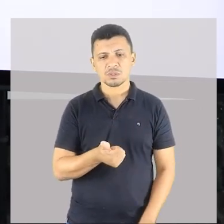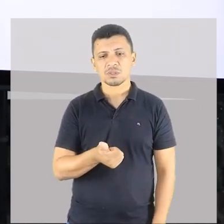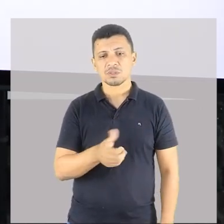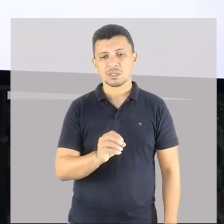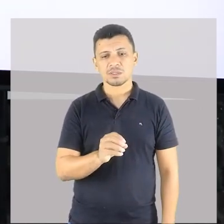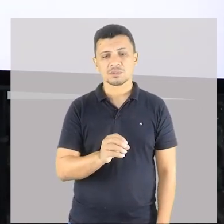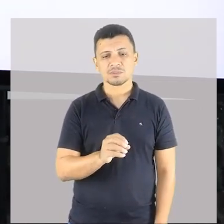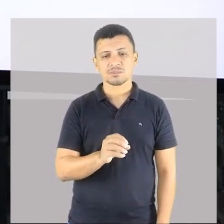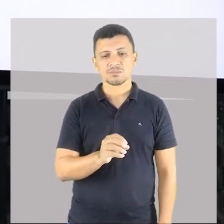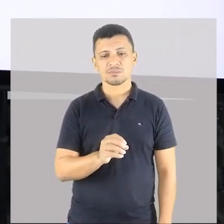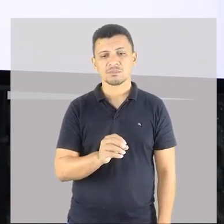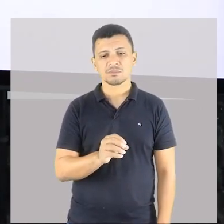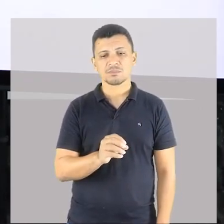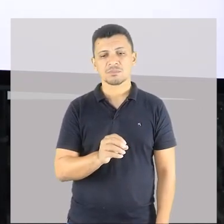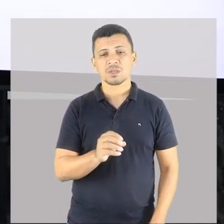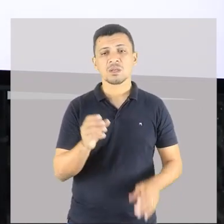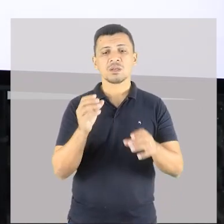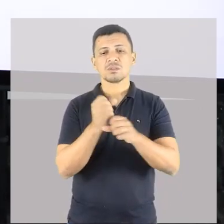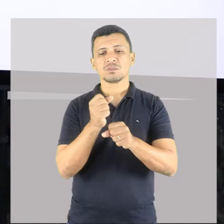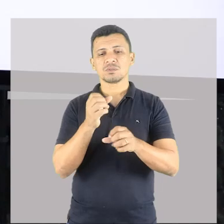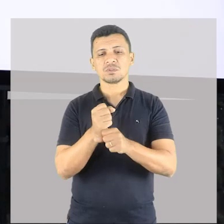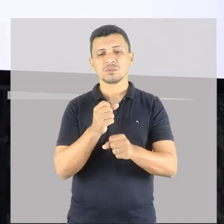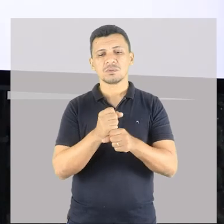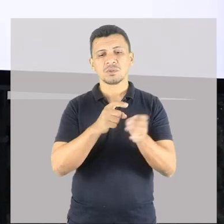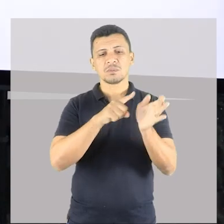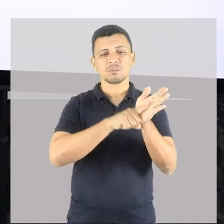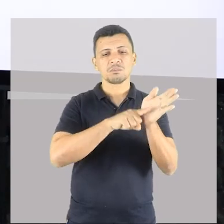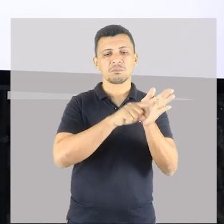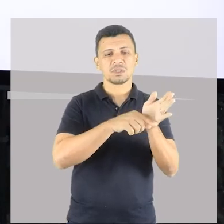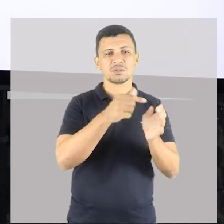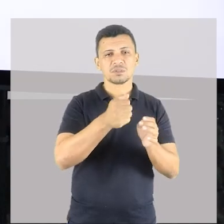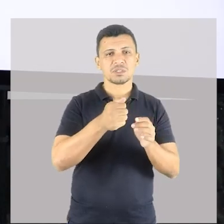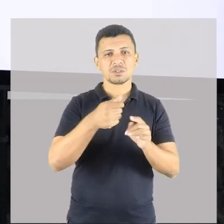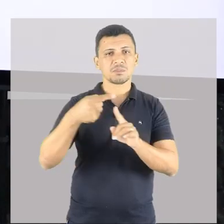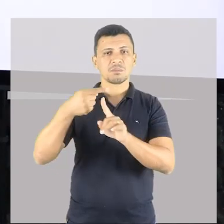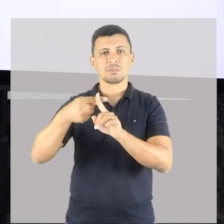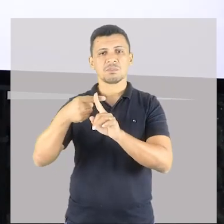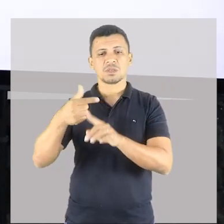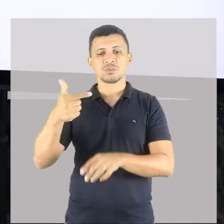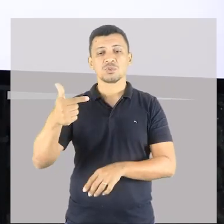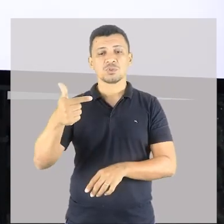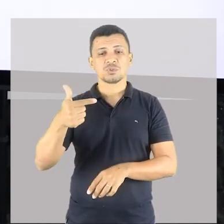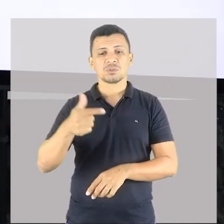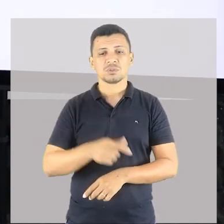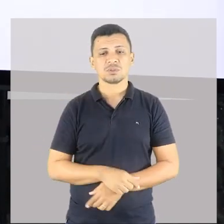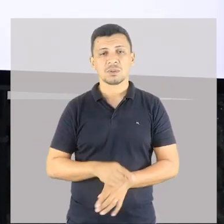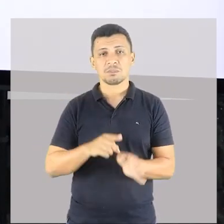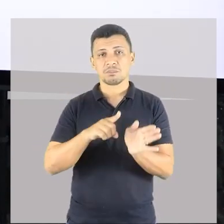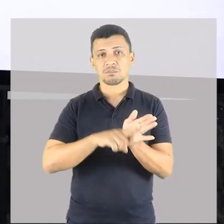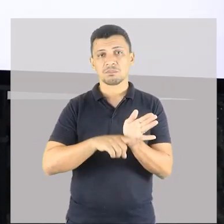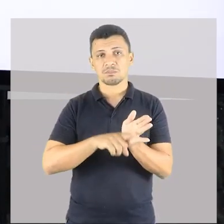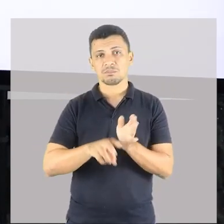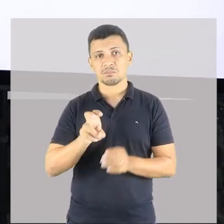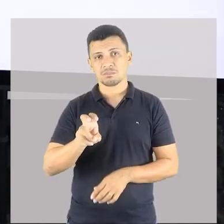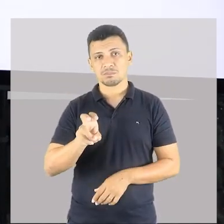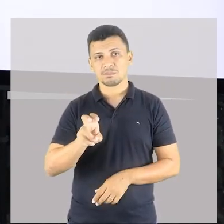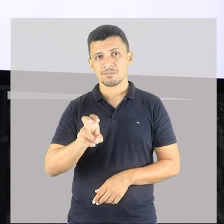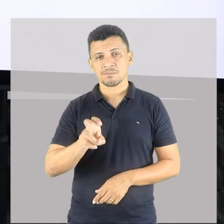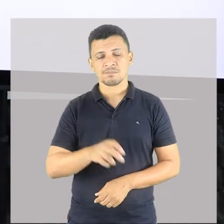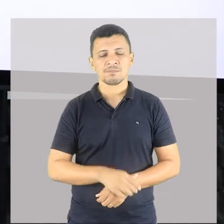que é 10. E somos expoentes, ó. Menos 7 mais 2. Menos 7 mais 2, menos 5.